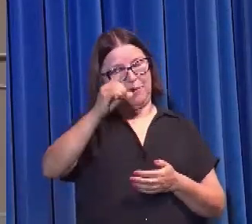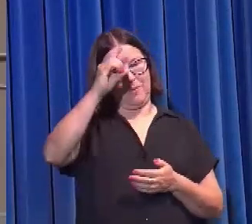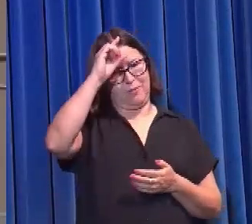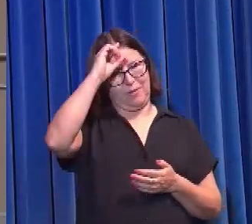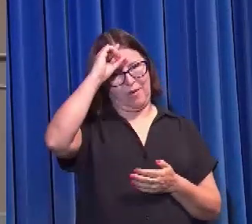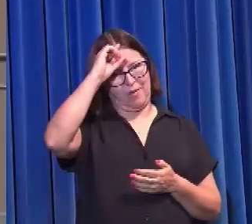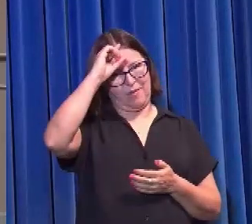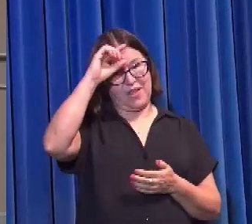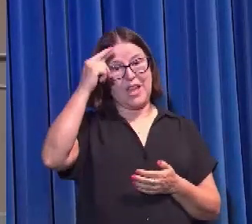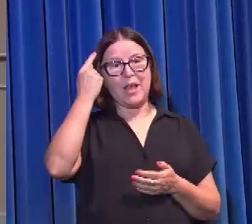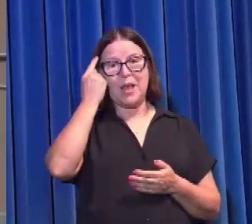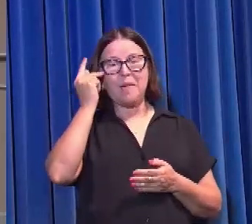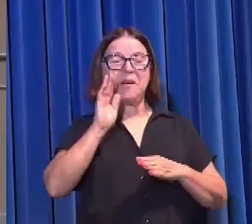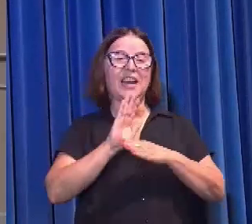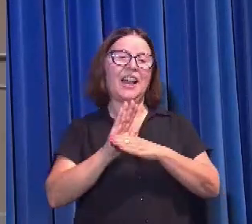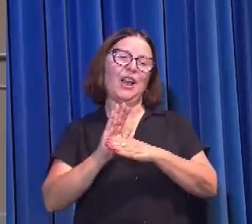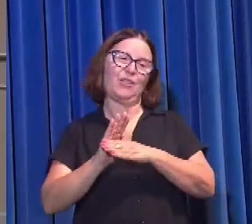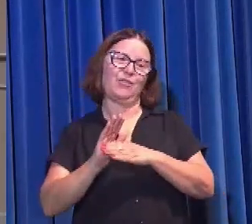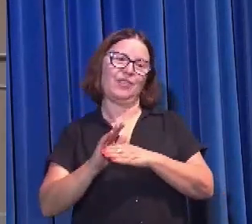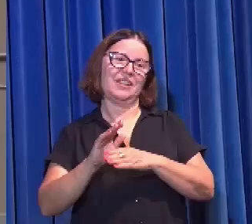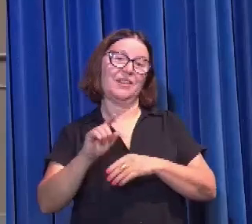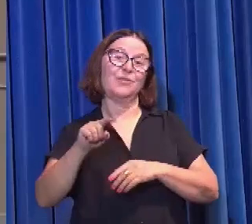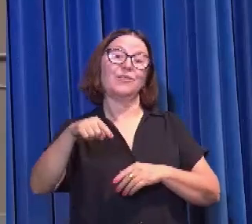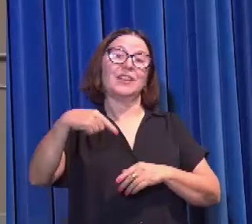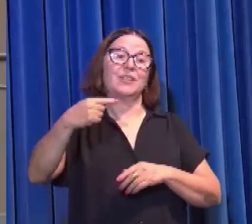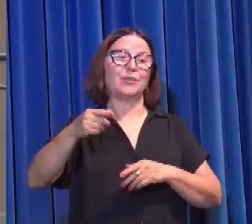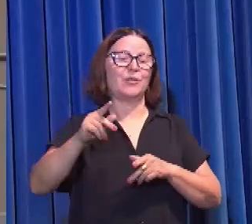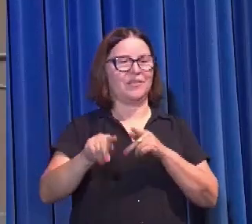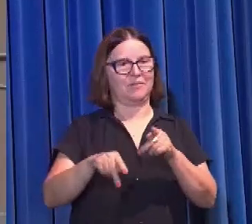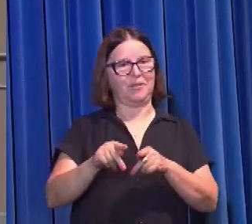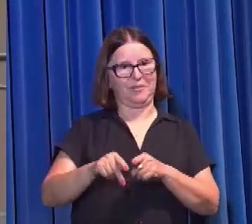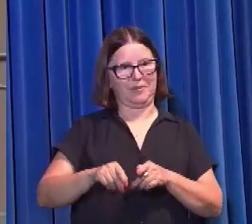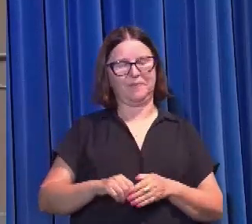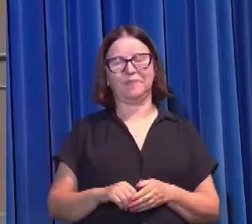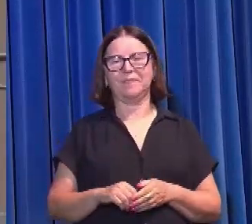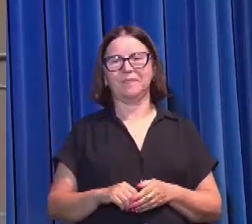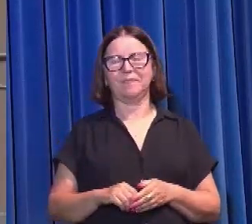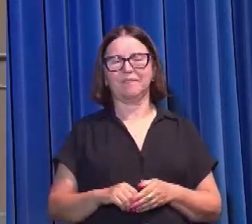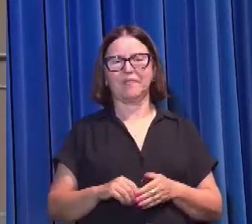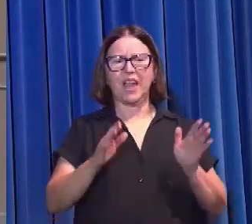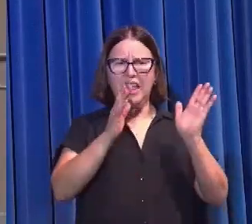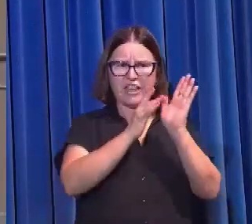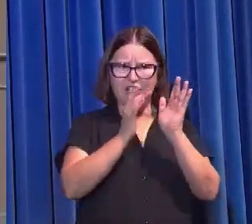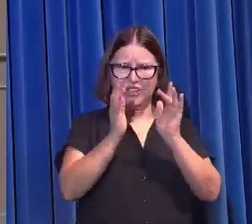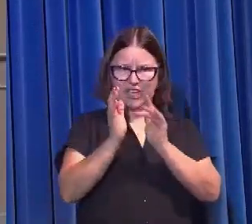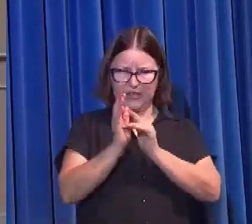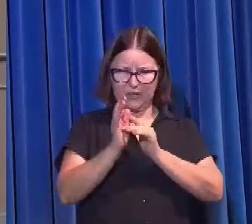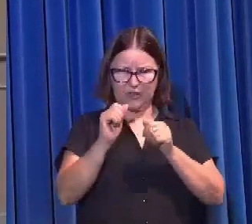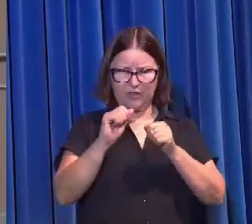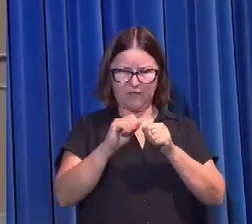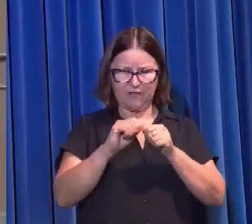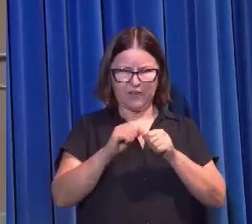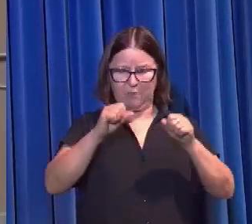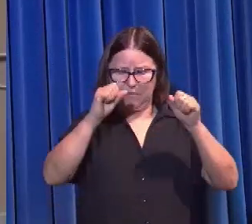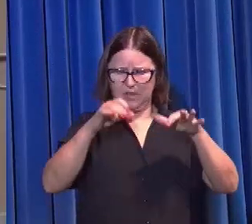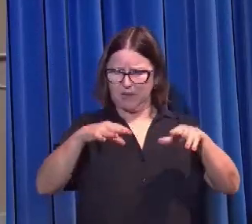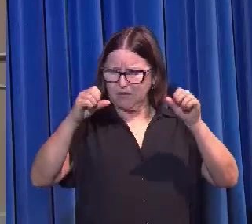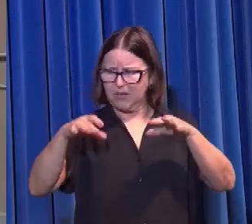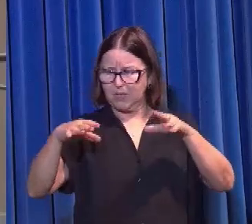o seu benefício próprio. Os milagres de Jesus, todos que ele fez, me diga um que ele fez em favor dele